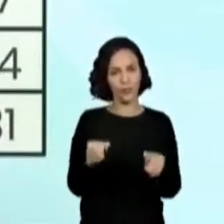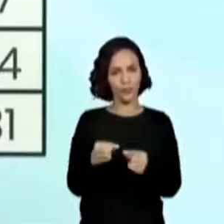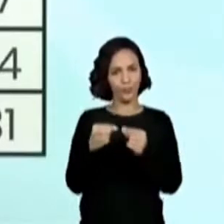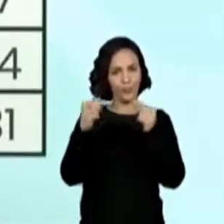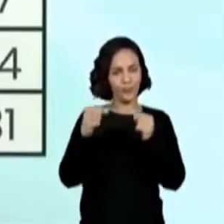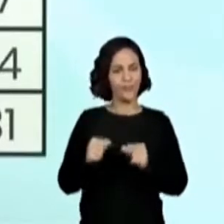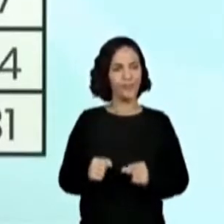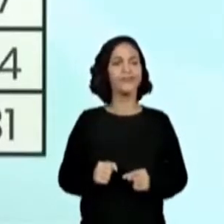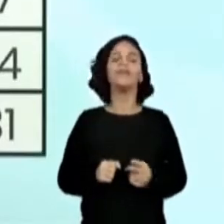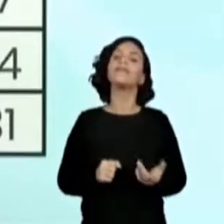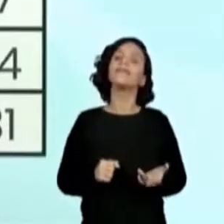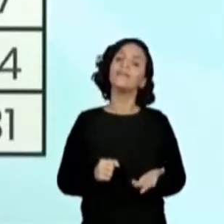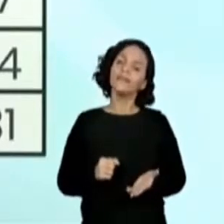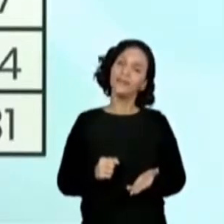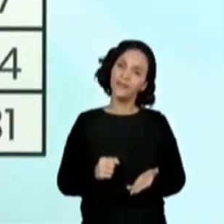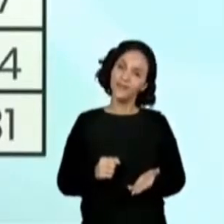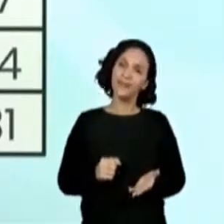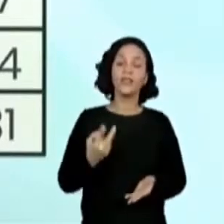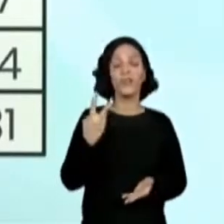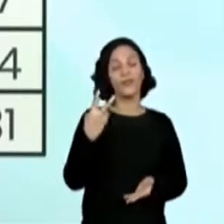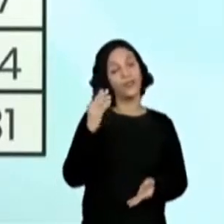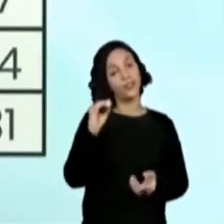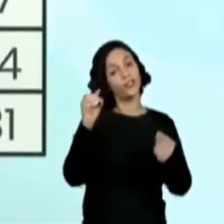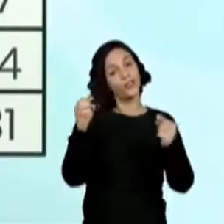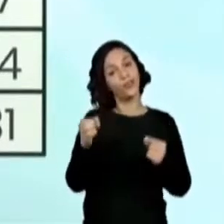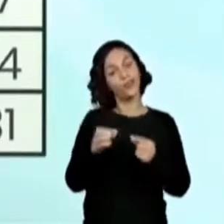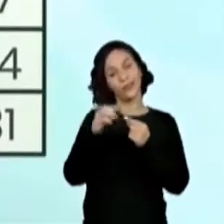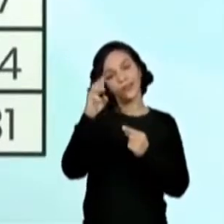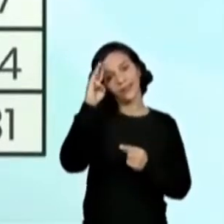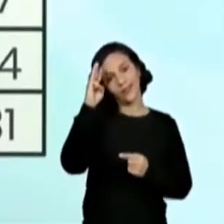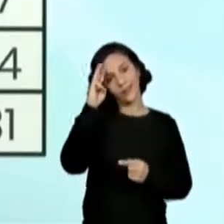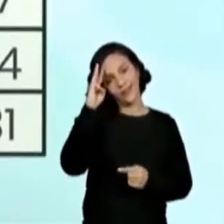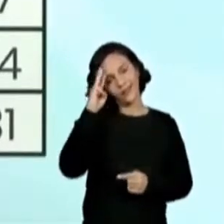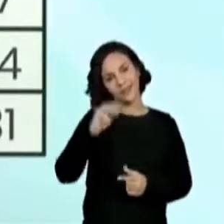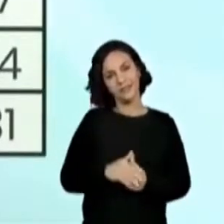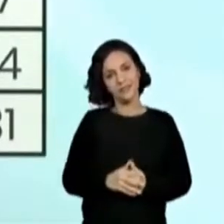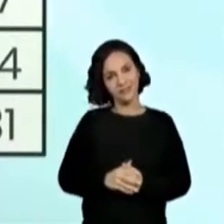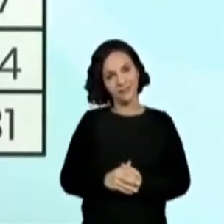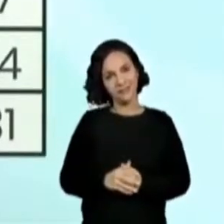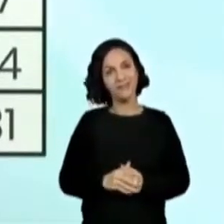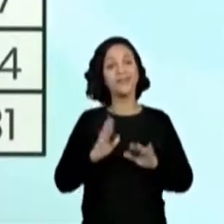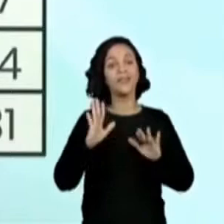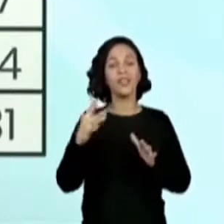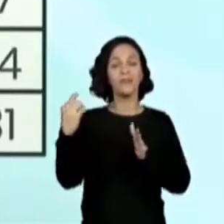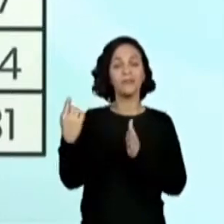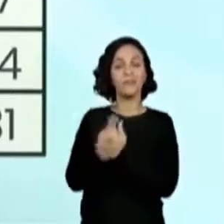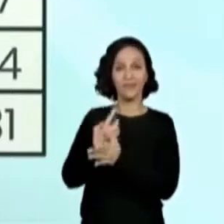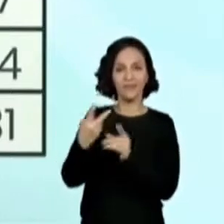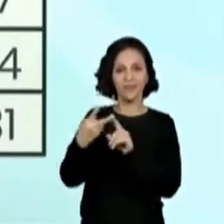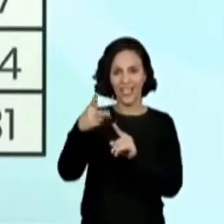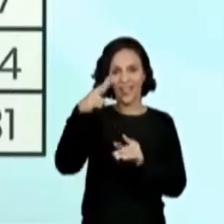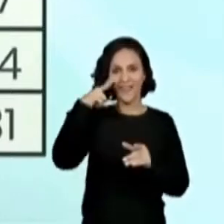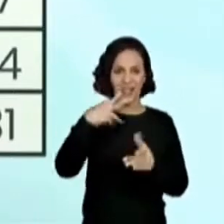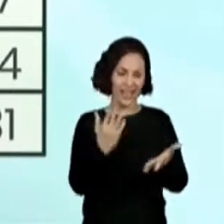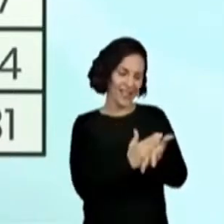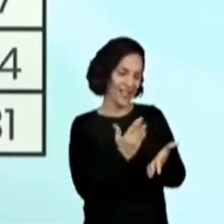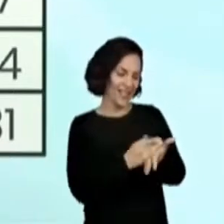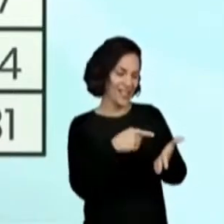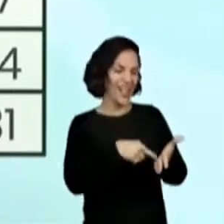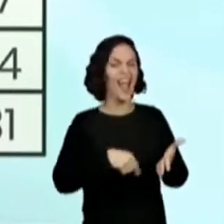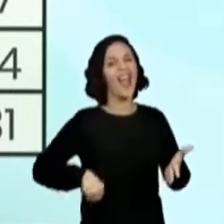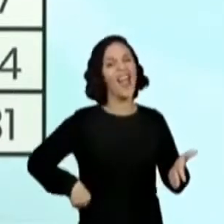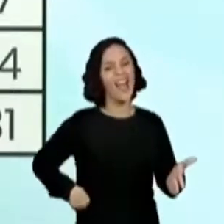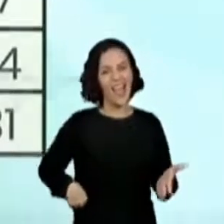lá, eles colocando, né? O dia 20, já estão colocando até a segunda questão. Falando. Eles estão olhando para a apostila, né?